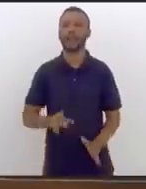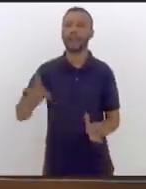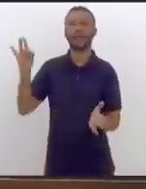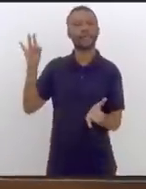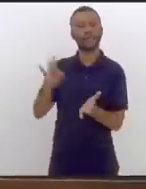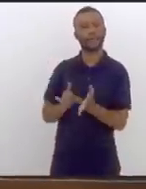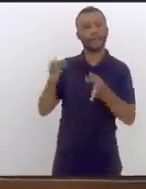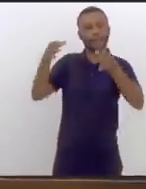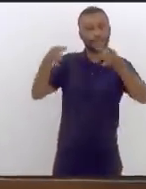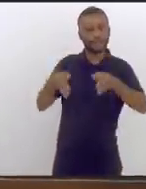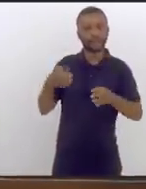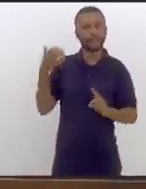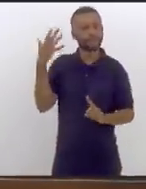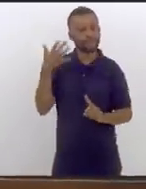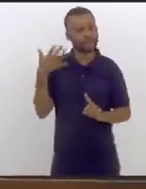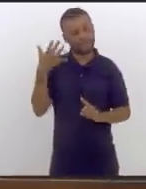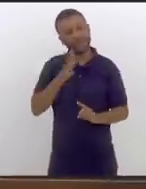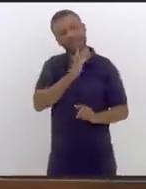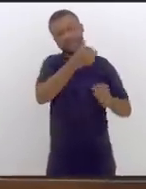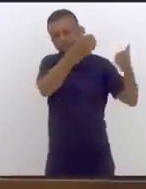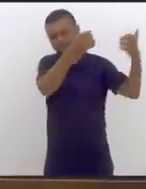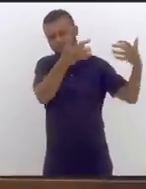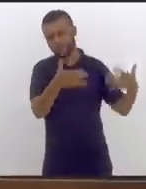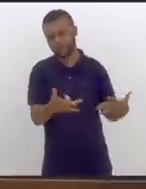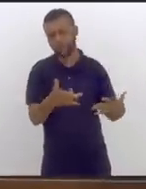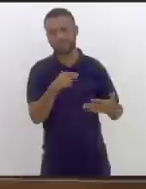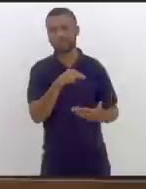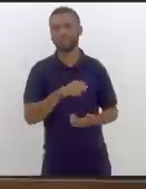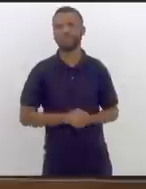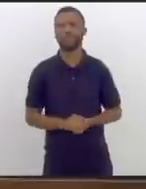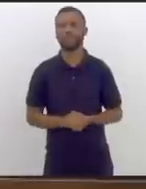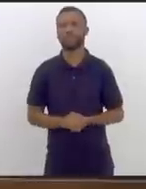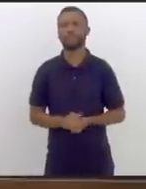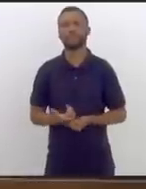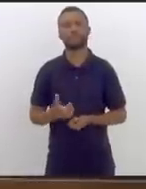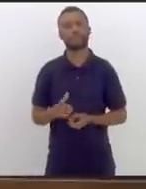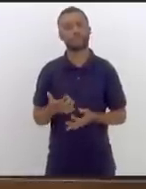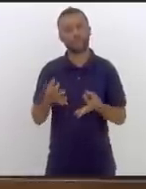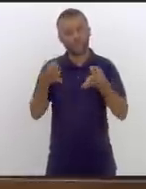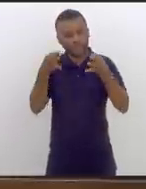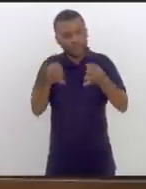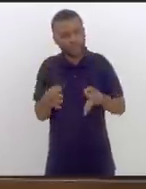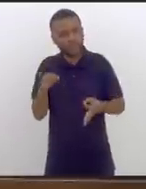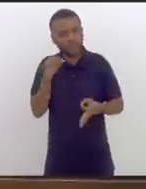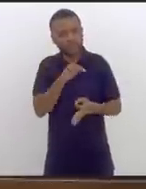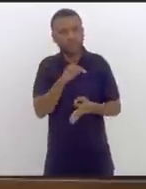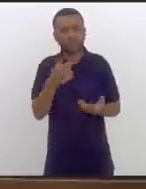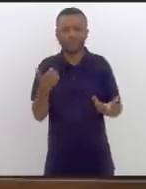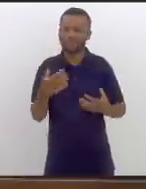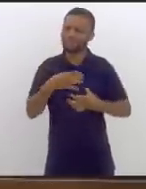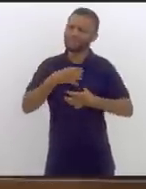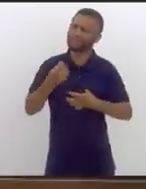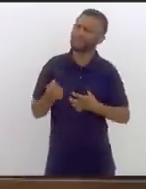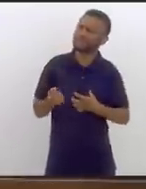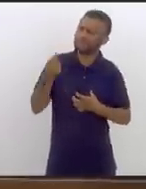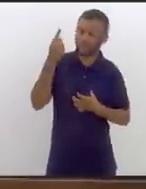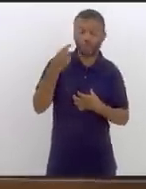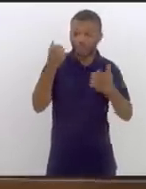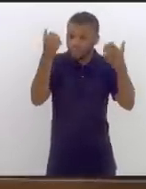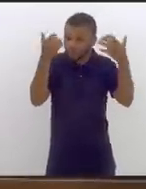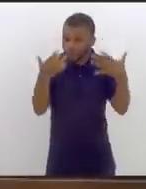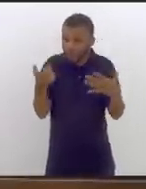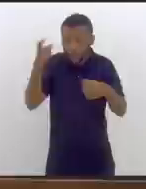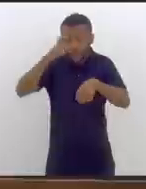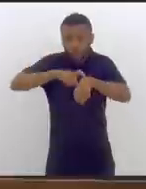eu não queria falar mas já te falou aí é exatamente que eu estranhei vou falar aqui que eu